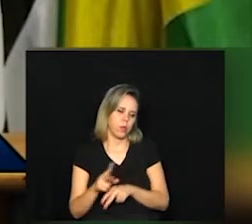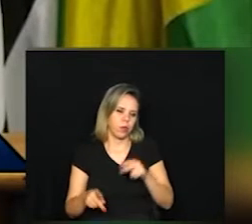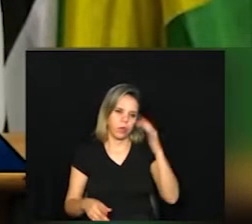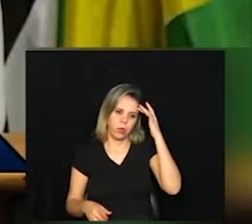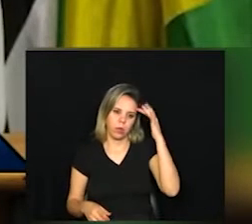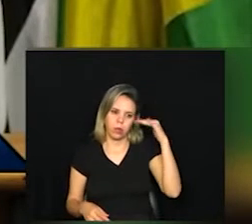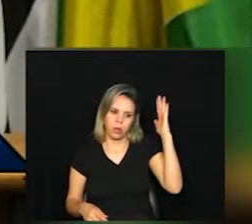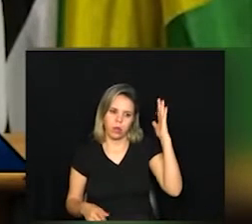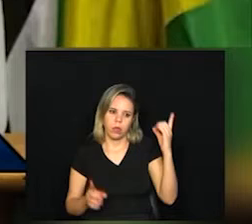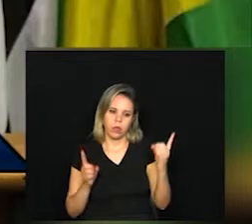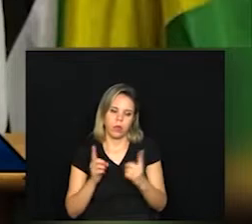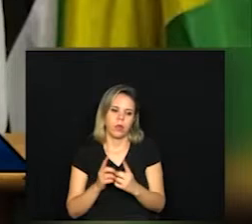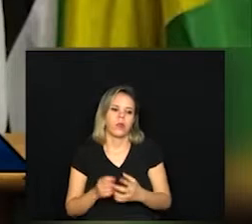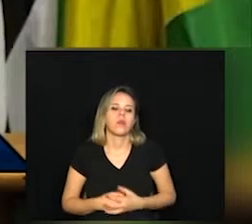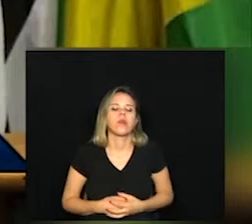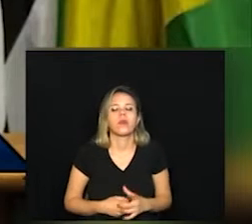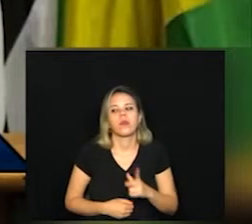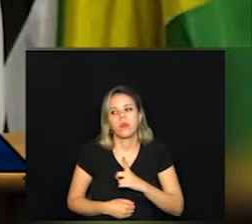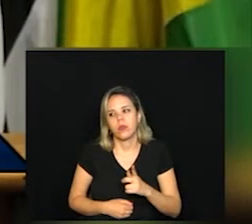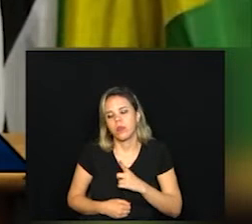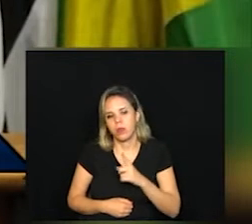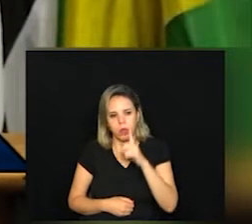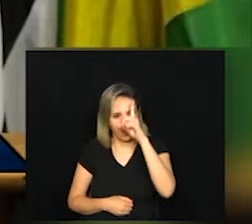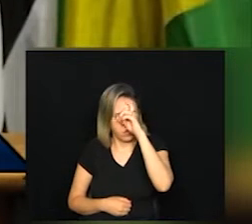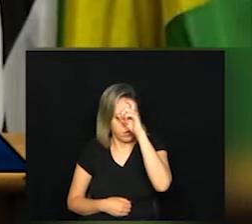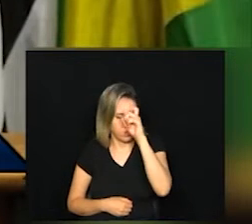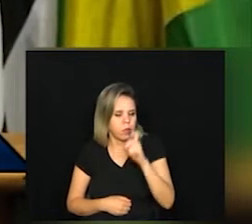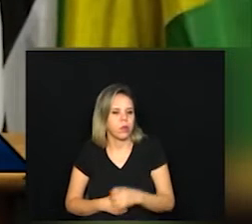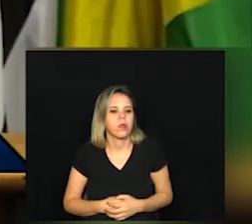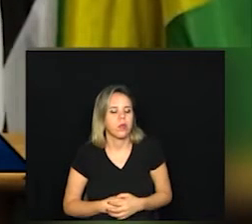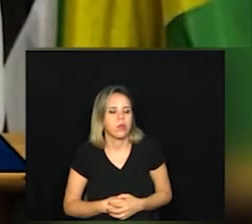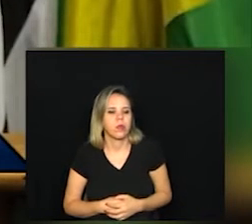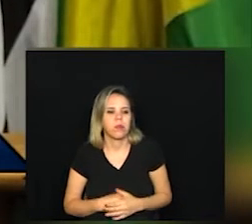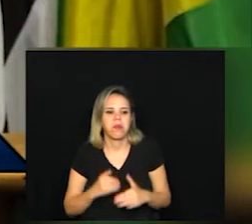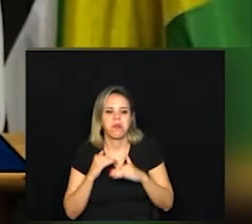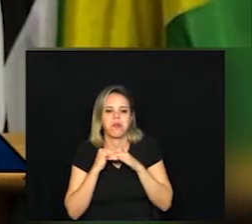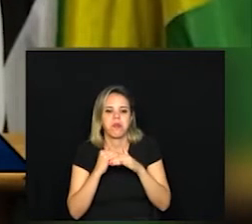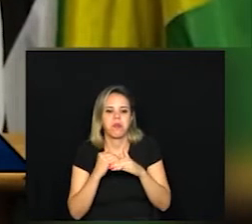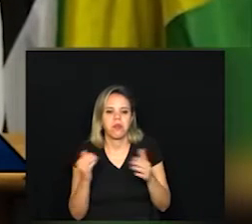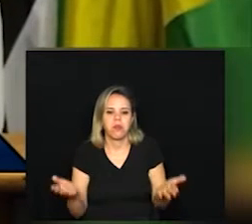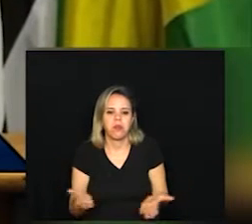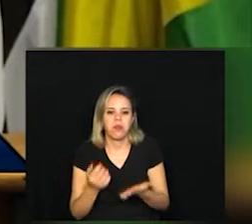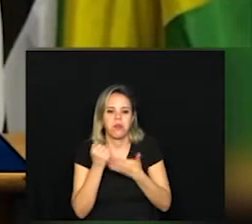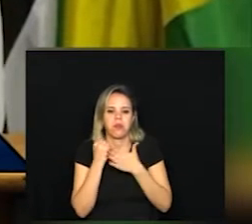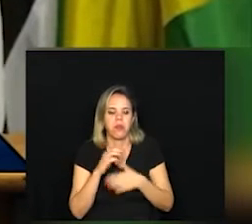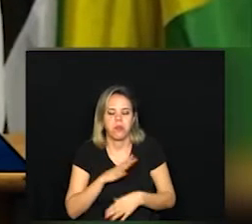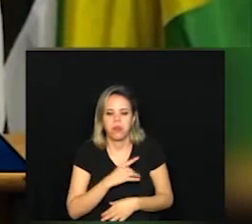serem atendidos e teremos um hospital à altura de Campinas,